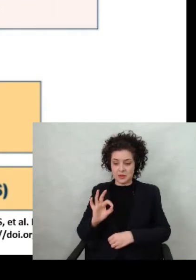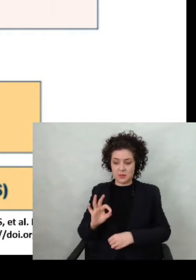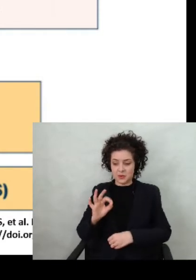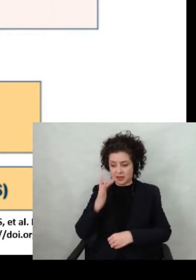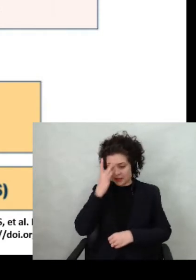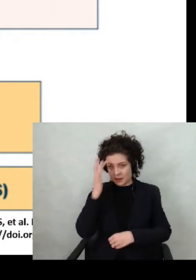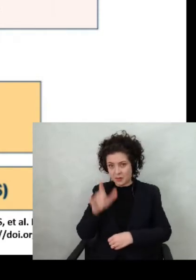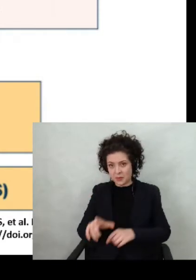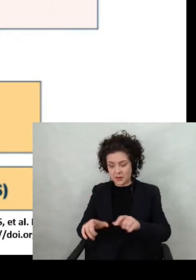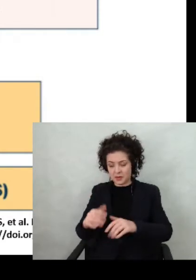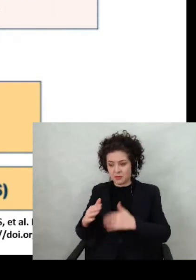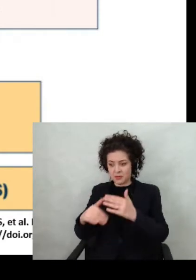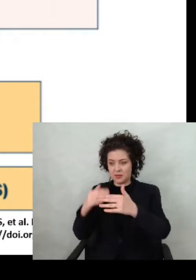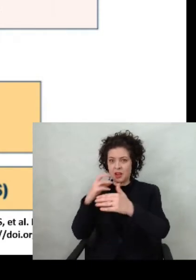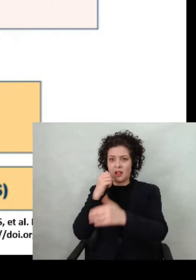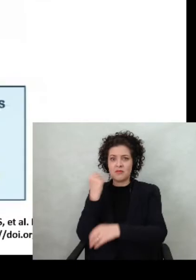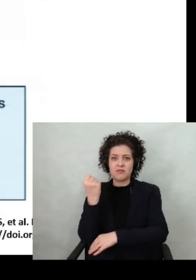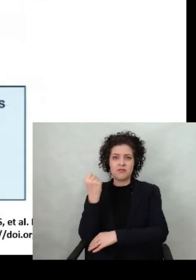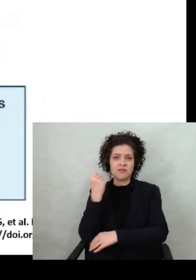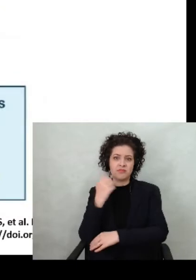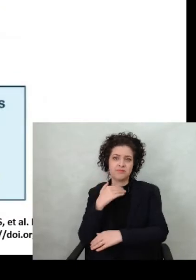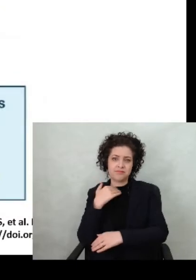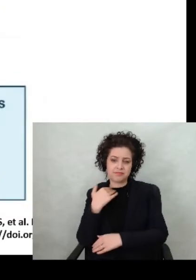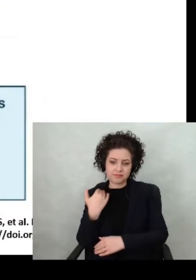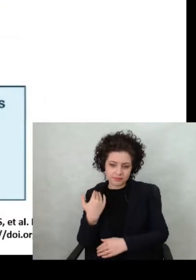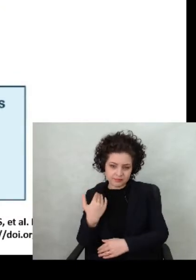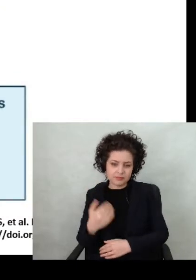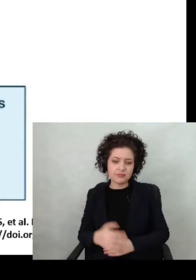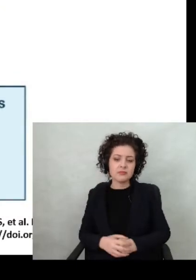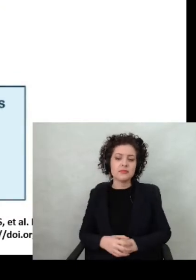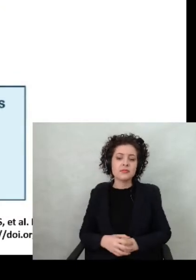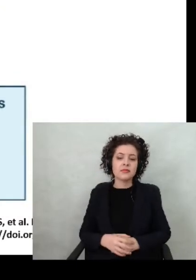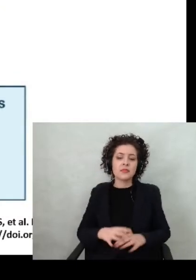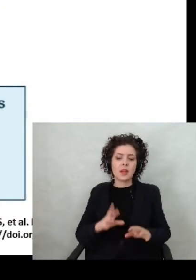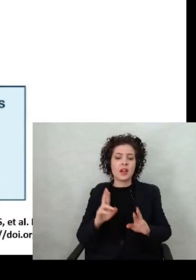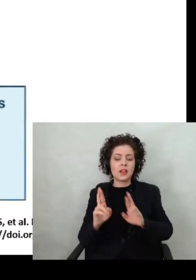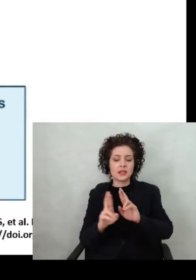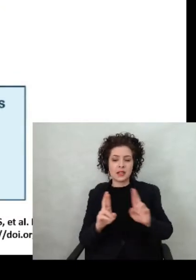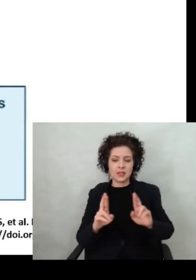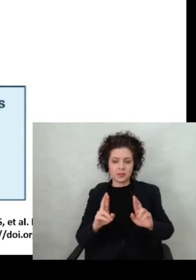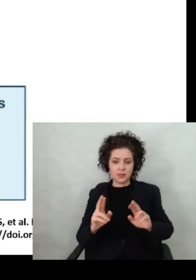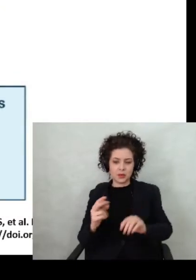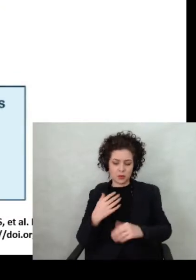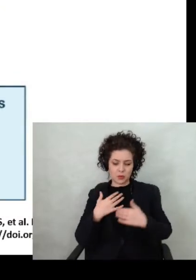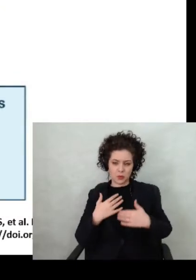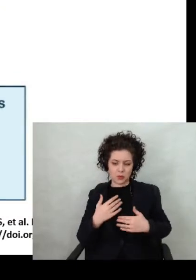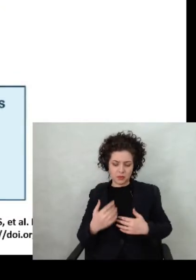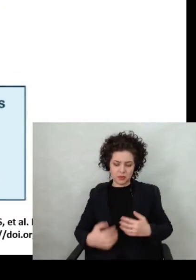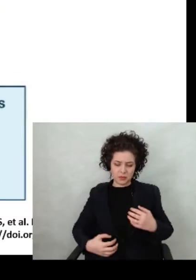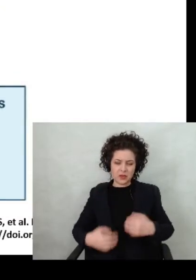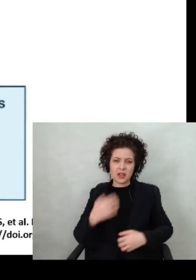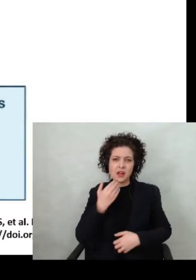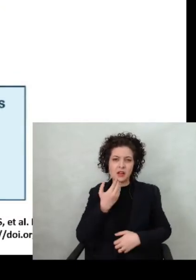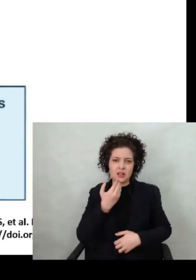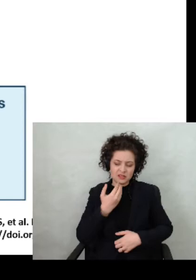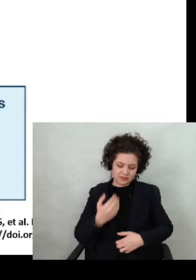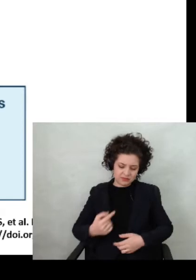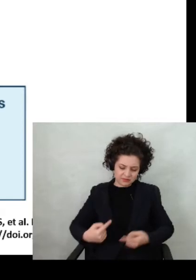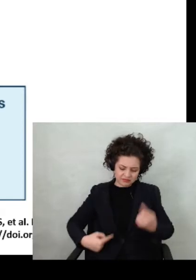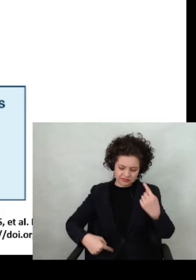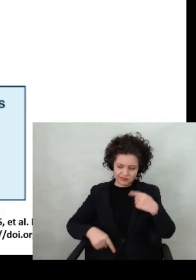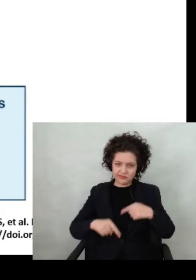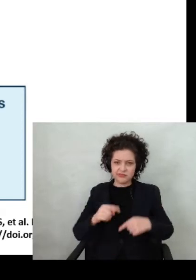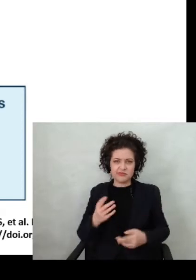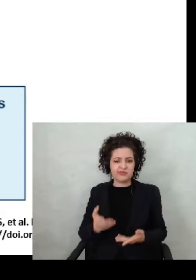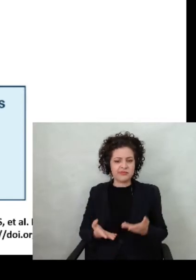de forma grave, né? Essa resposta imune disfuncional, ela é acompanhada também de uma